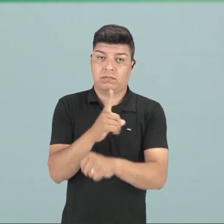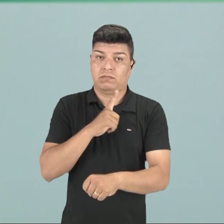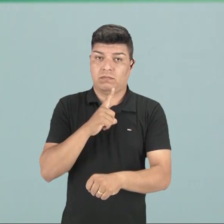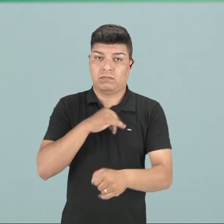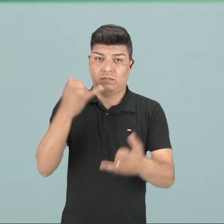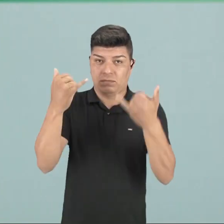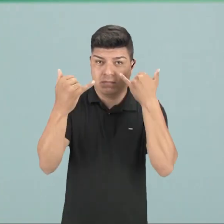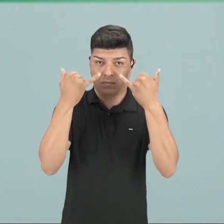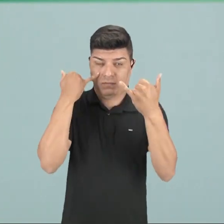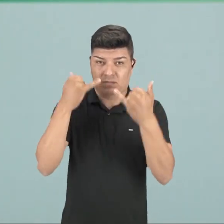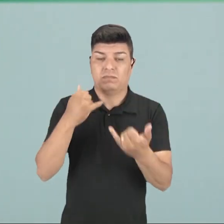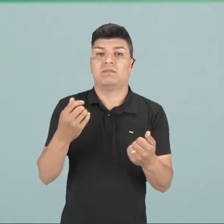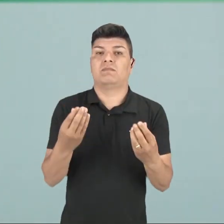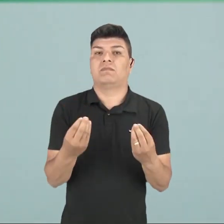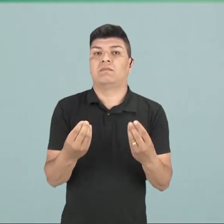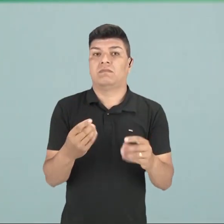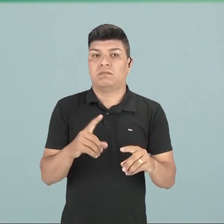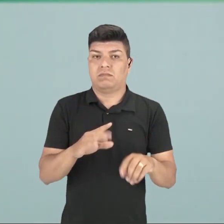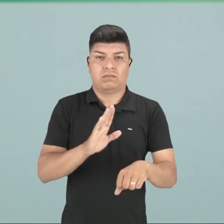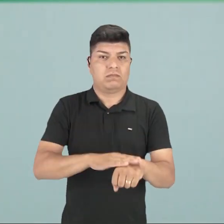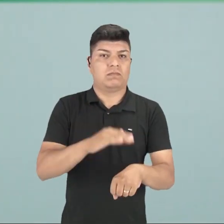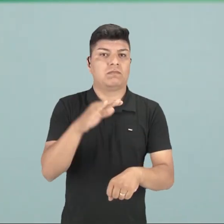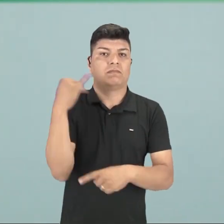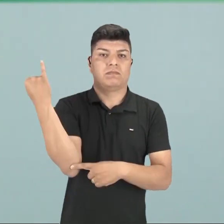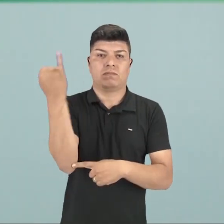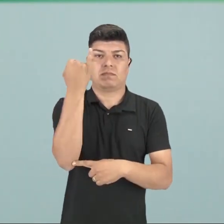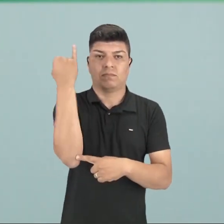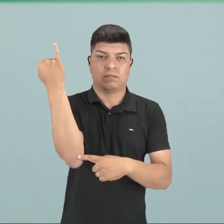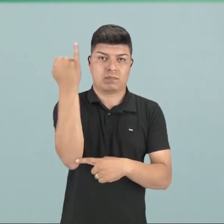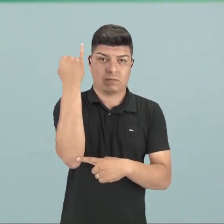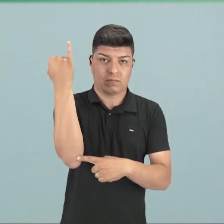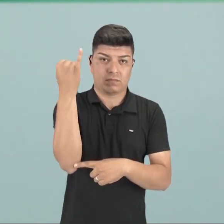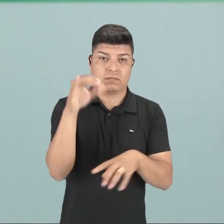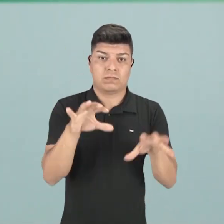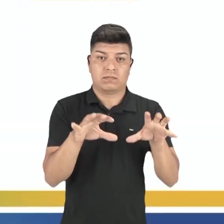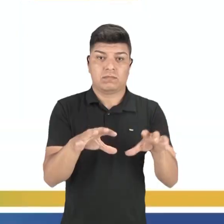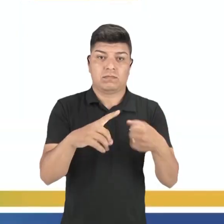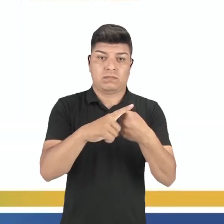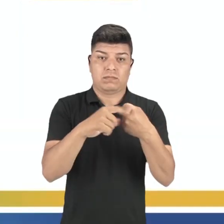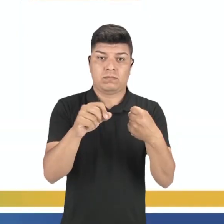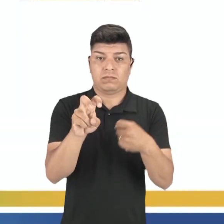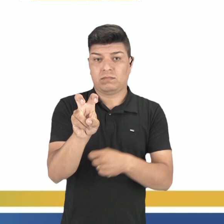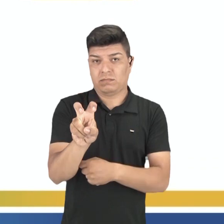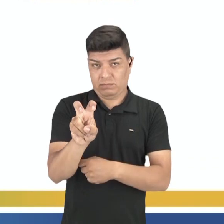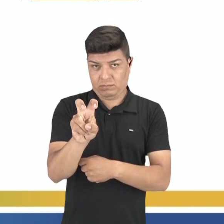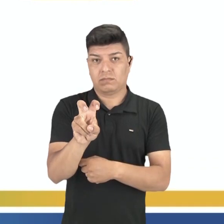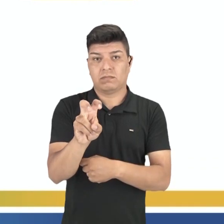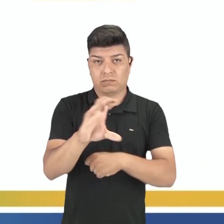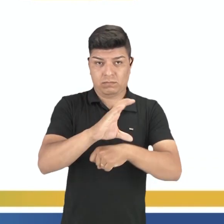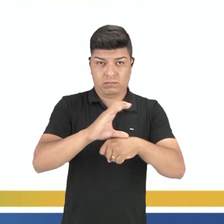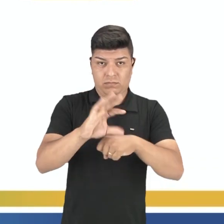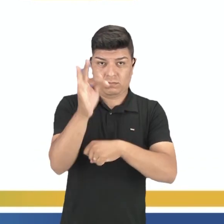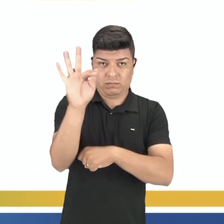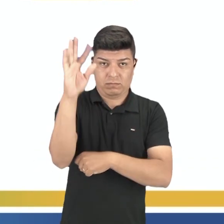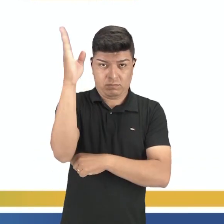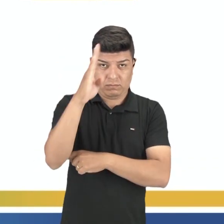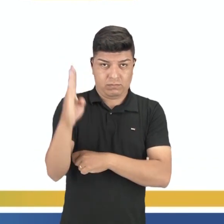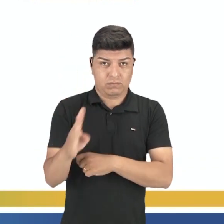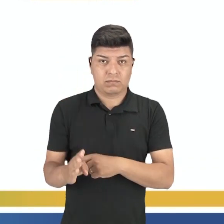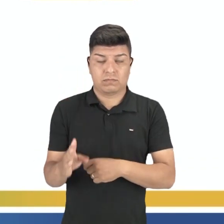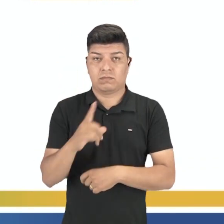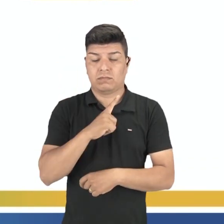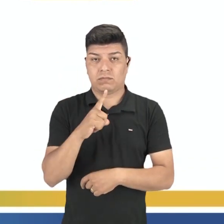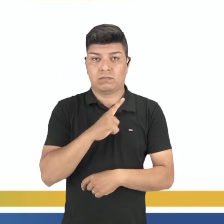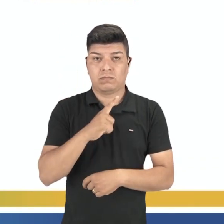muita informação, tornou-se ainda mais importante. No caso do artigo 5º aí da Constituição Federal Brasileira,